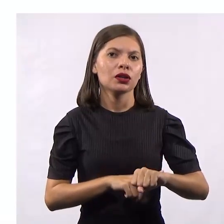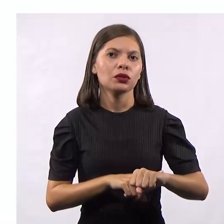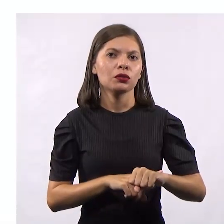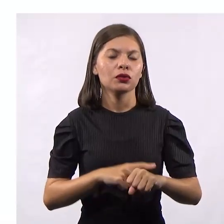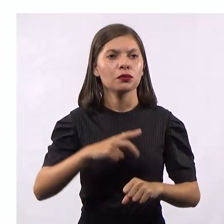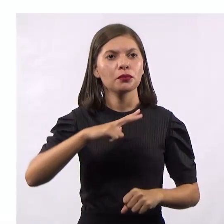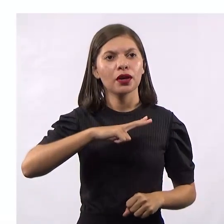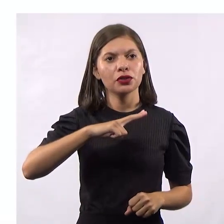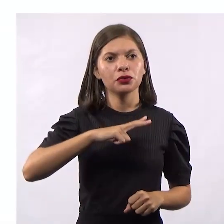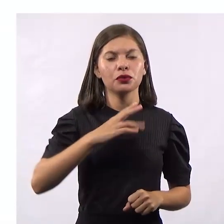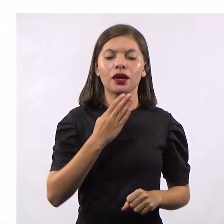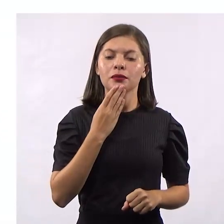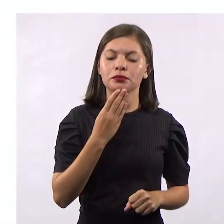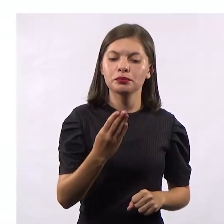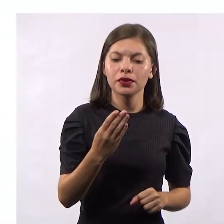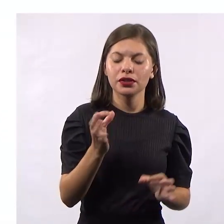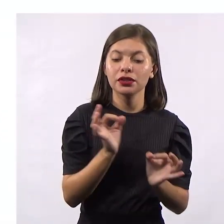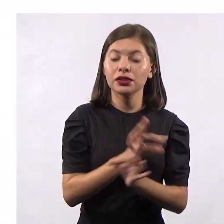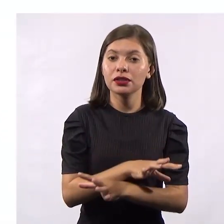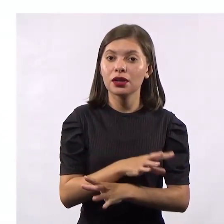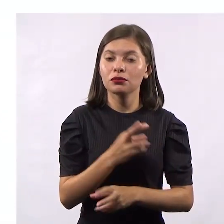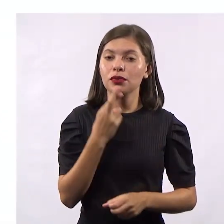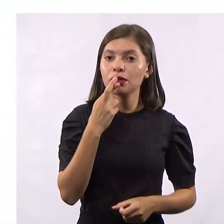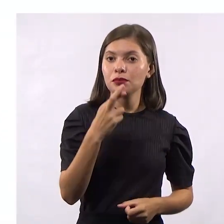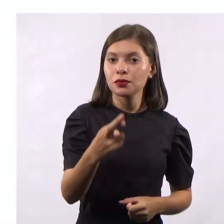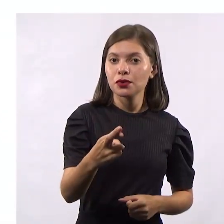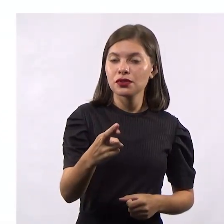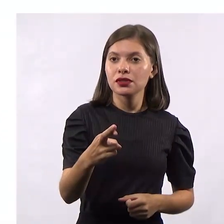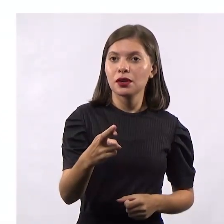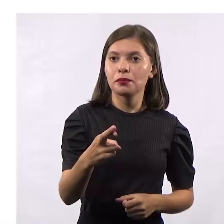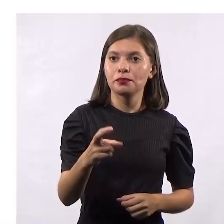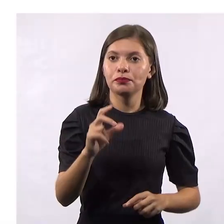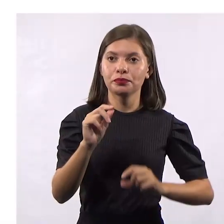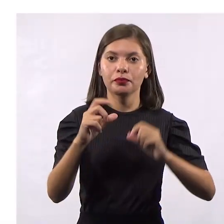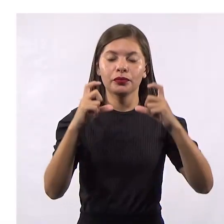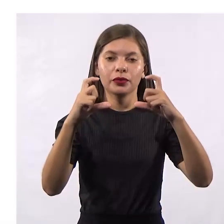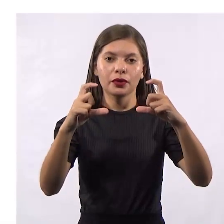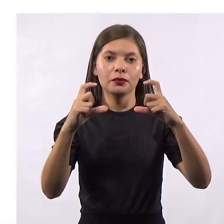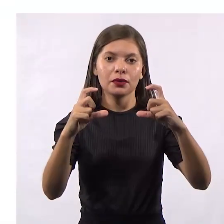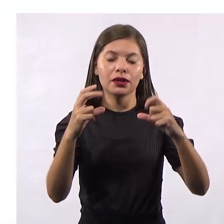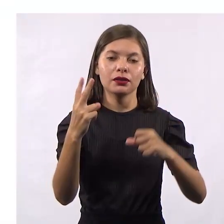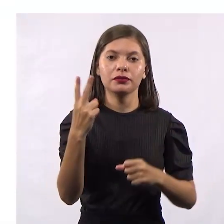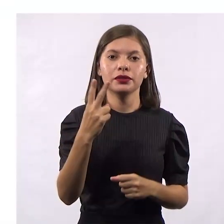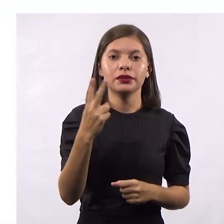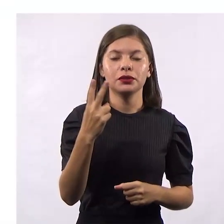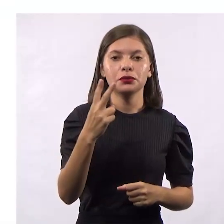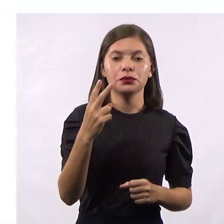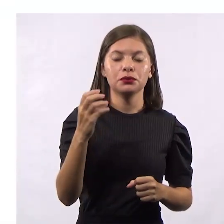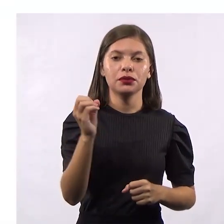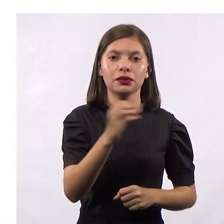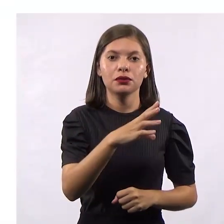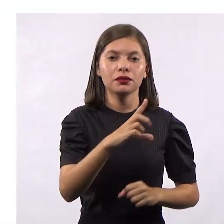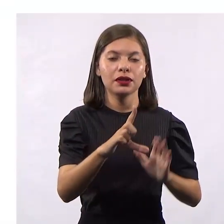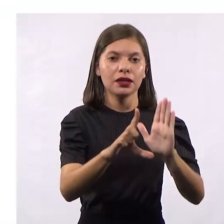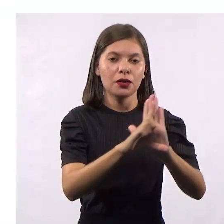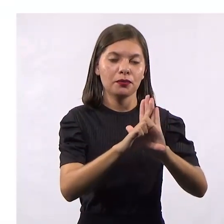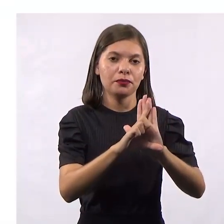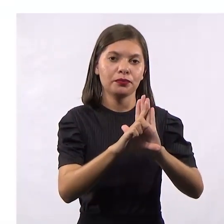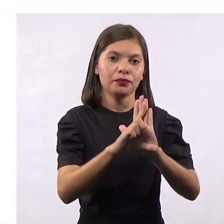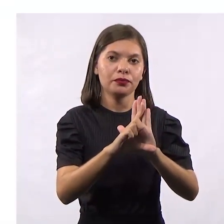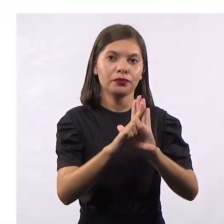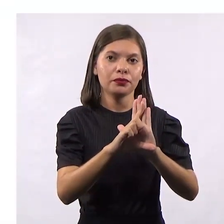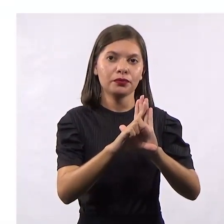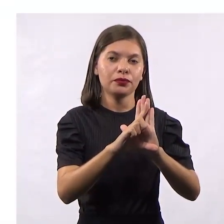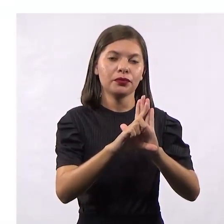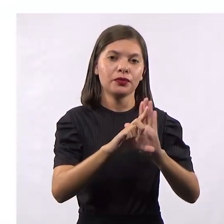o particular que pode pedir a extinção do contrato? Resposta, parágrafo 2º do 137 da nova lei